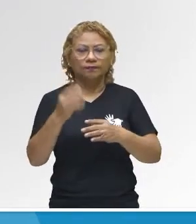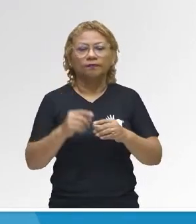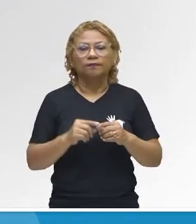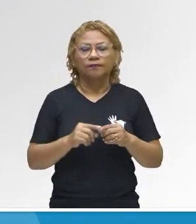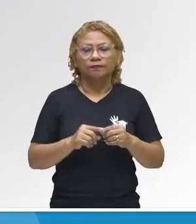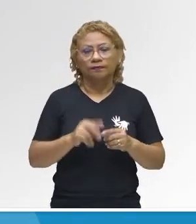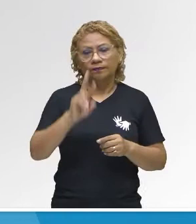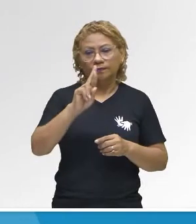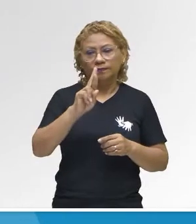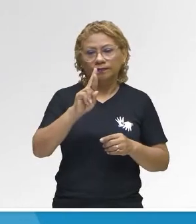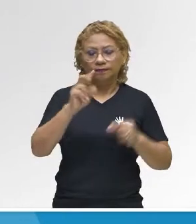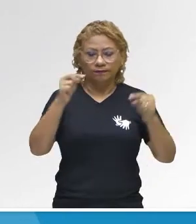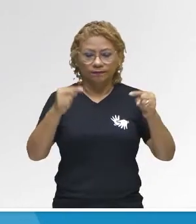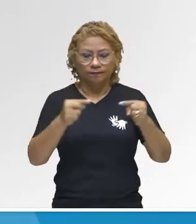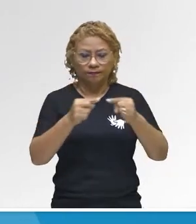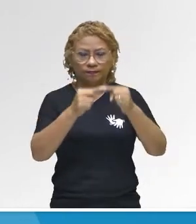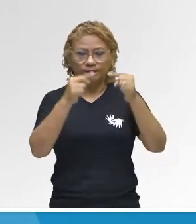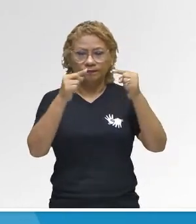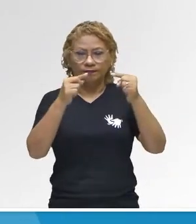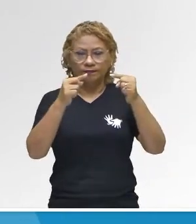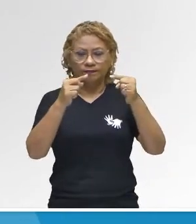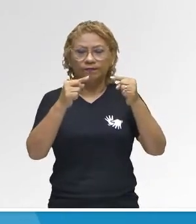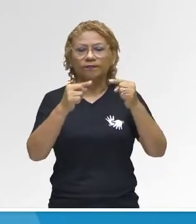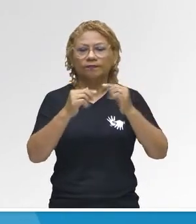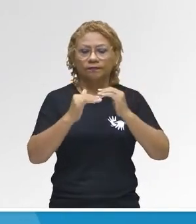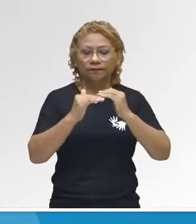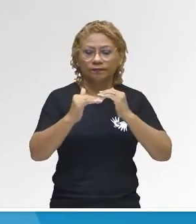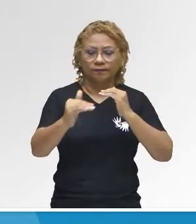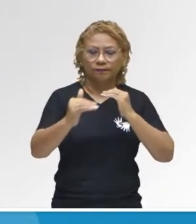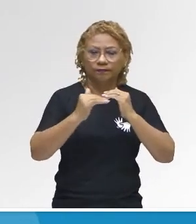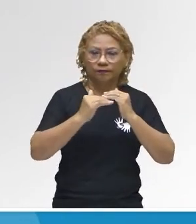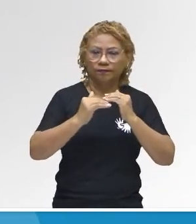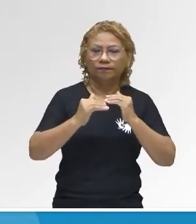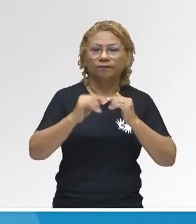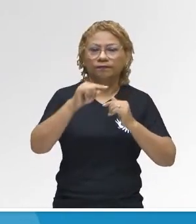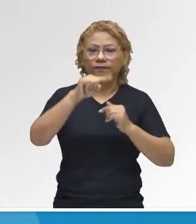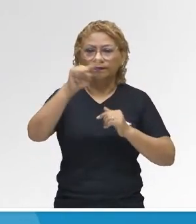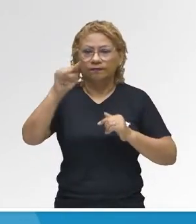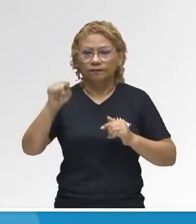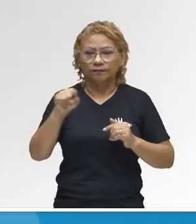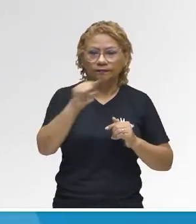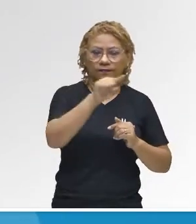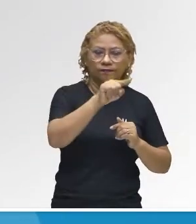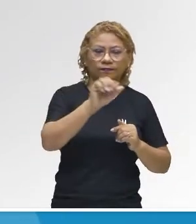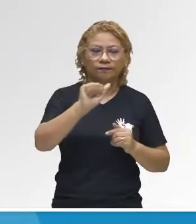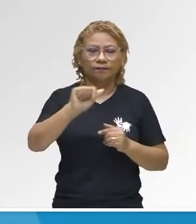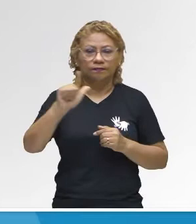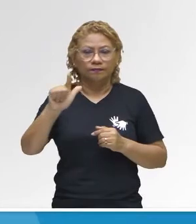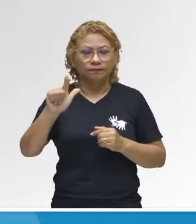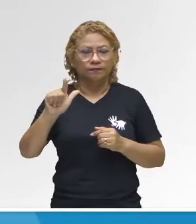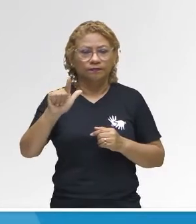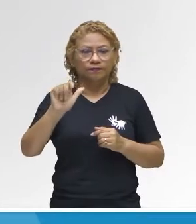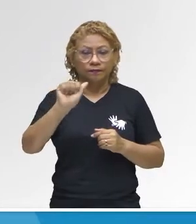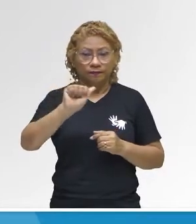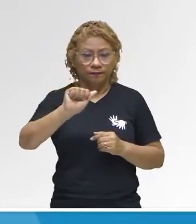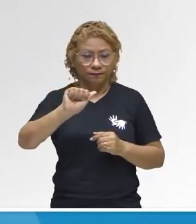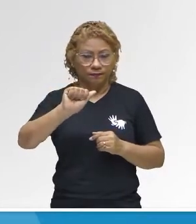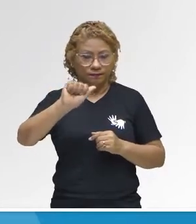está perpendicular ao plano alfa. É uma outra maneira da gente encontrar nos livros de matemática. Mas saibam